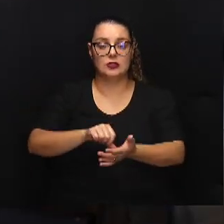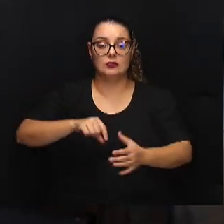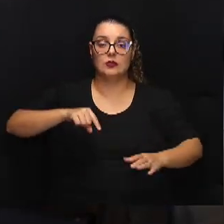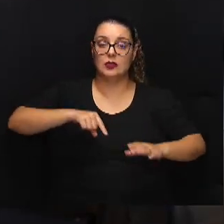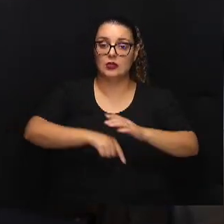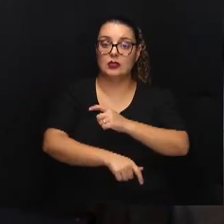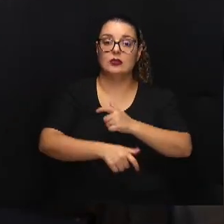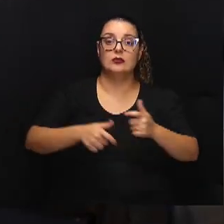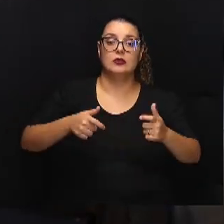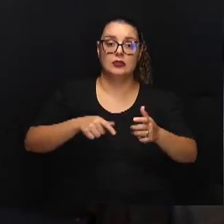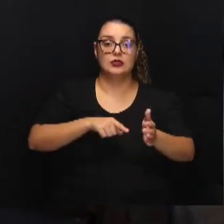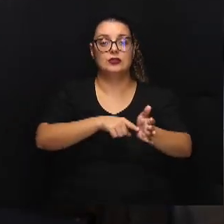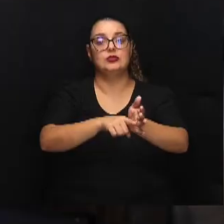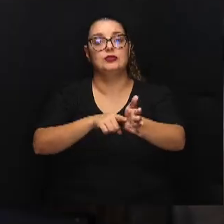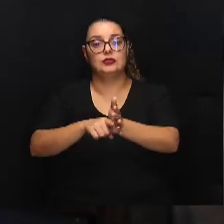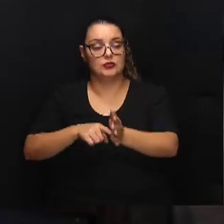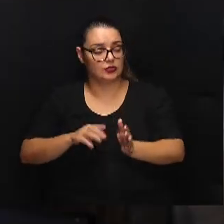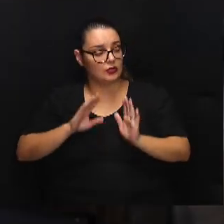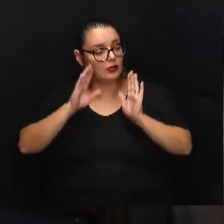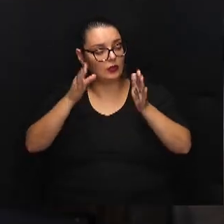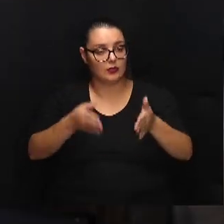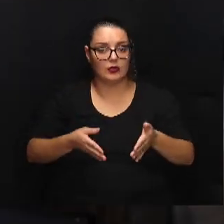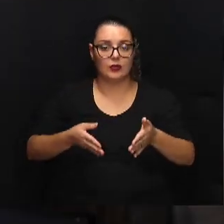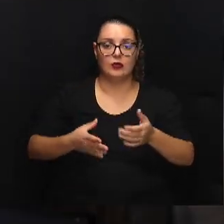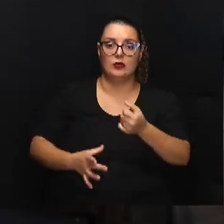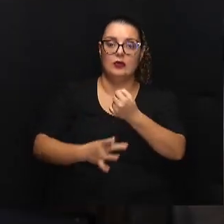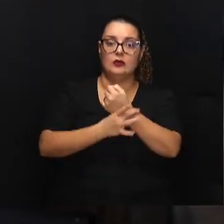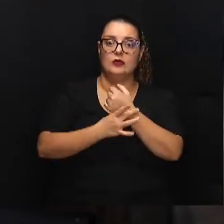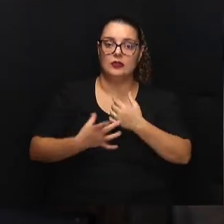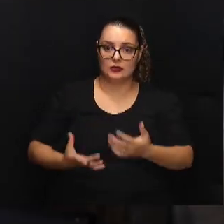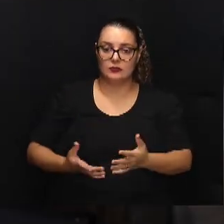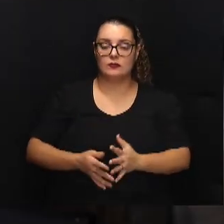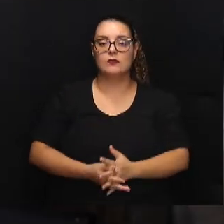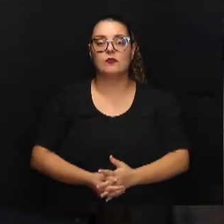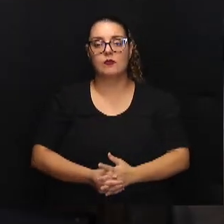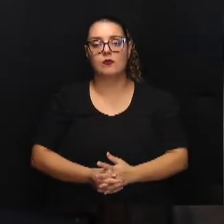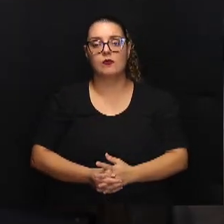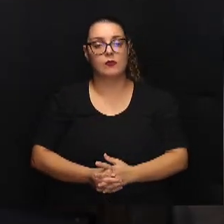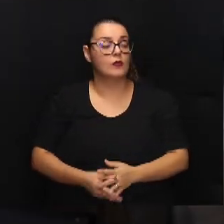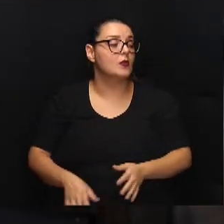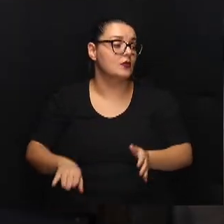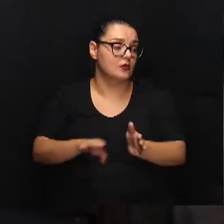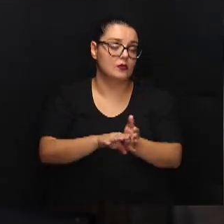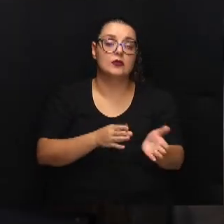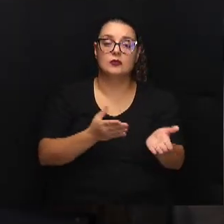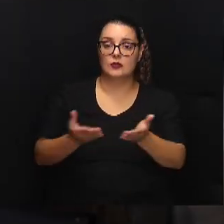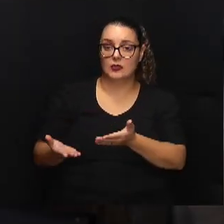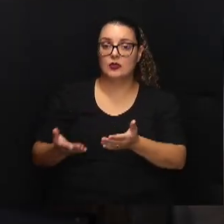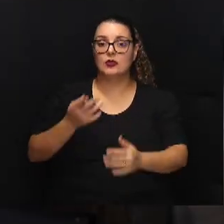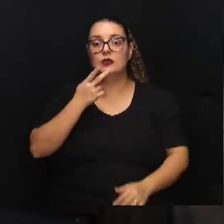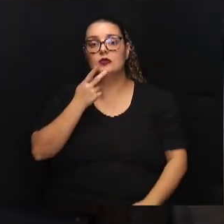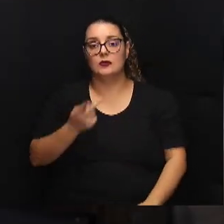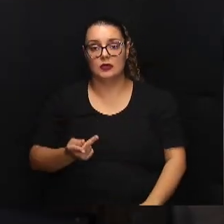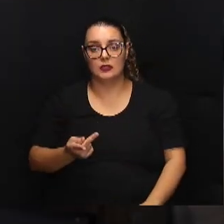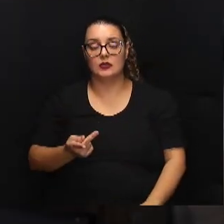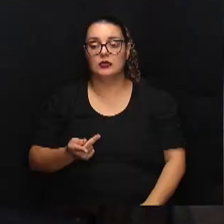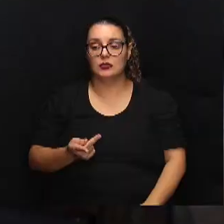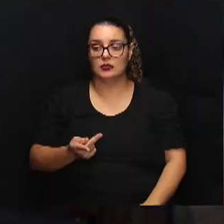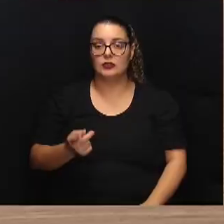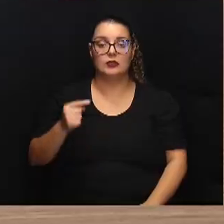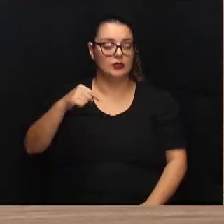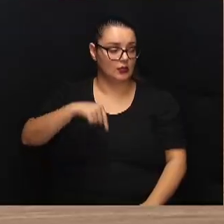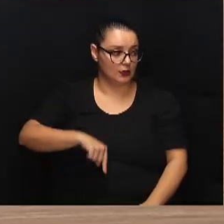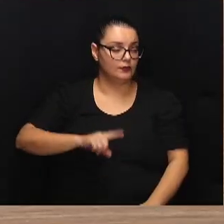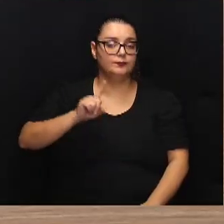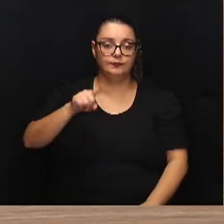avançar nas pesquisas voltadas à segurança, né? E ele veio fazer uma apresentação, ele veio aqui,